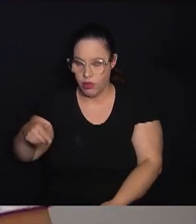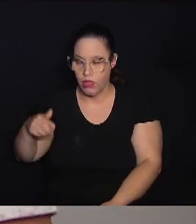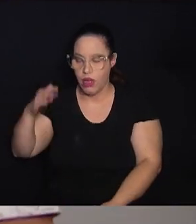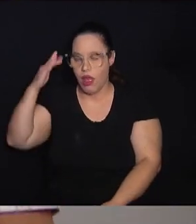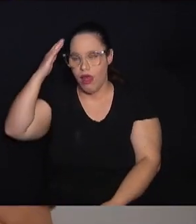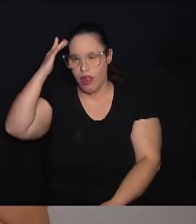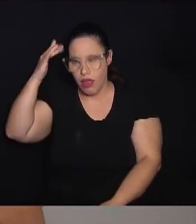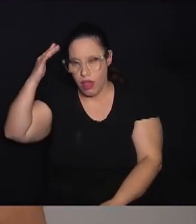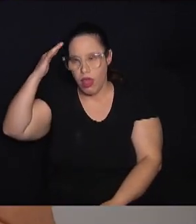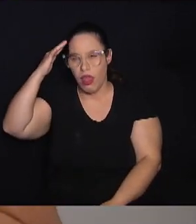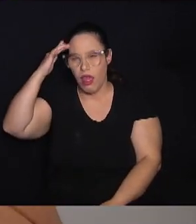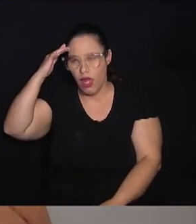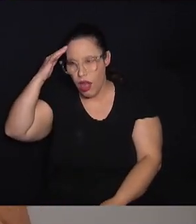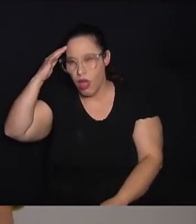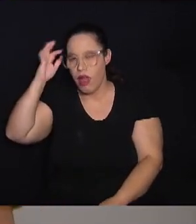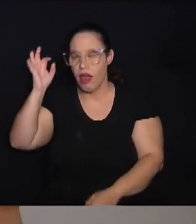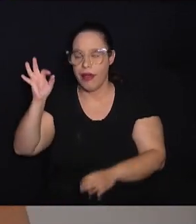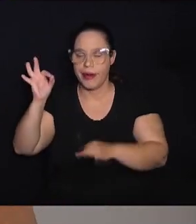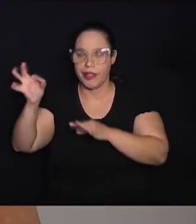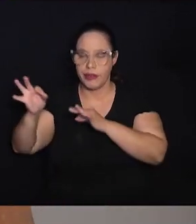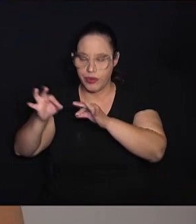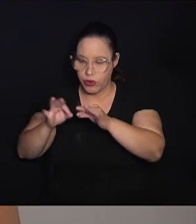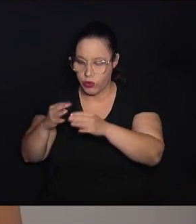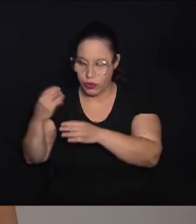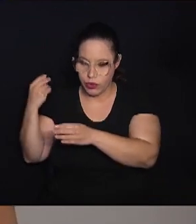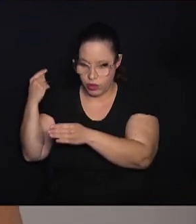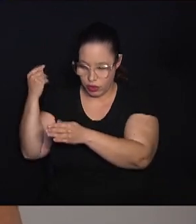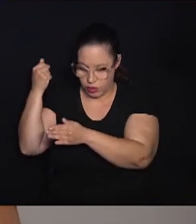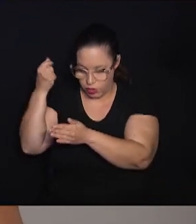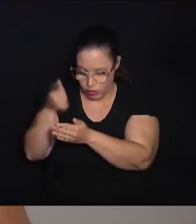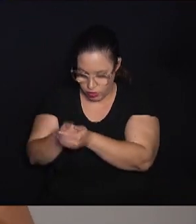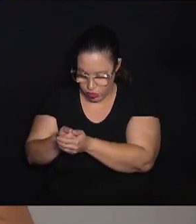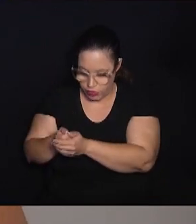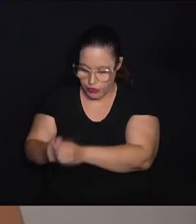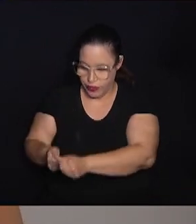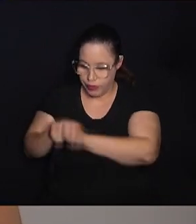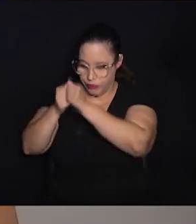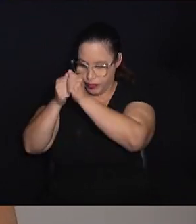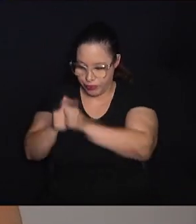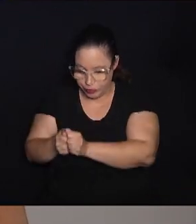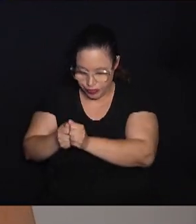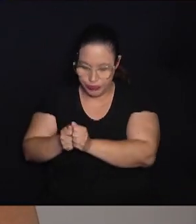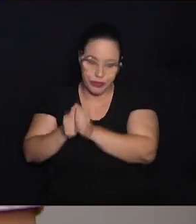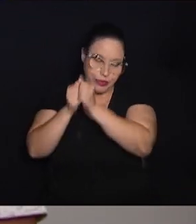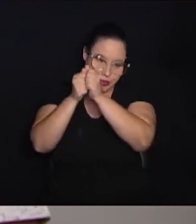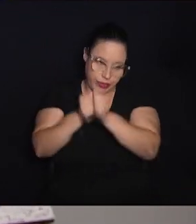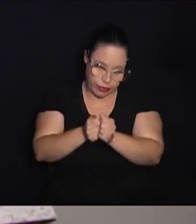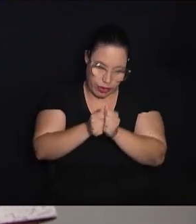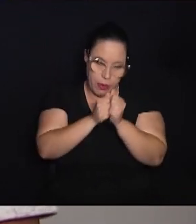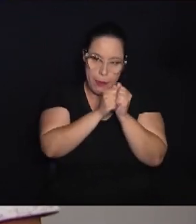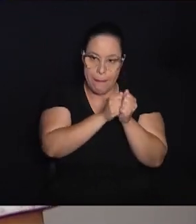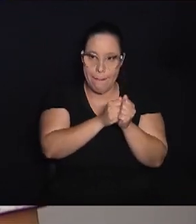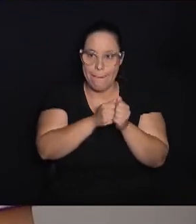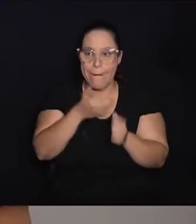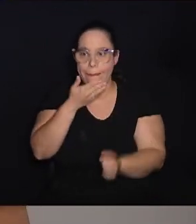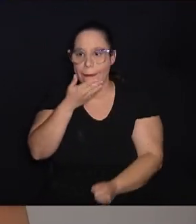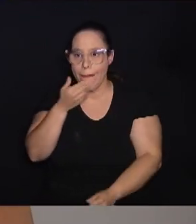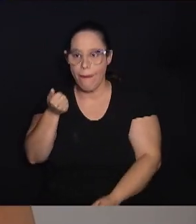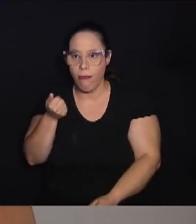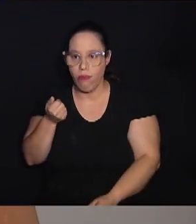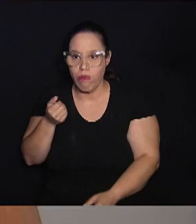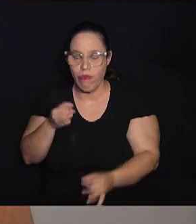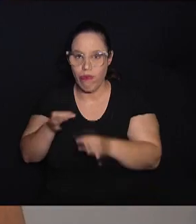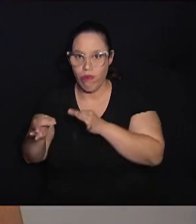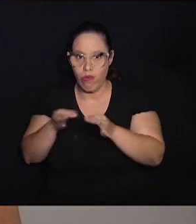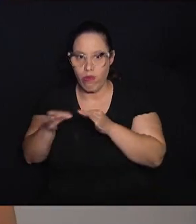conceitos de né de de bagagem então quanto mais bagagem a gente consegue carregar melhor a gente vai produzir